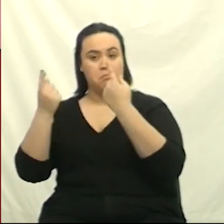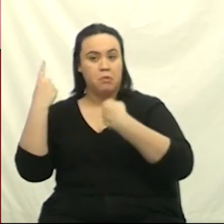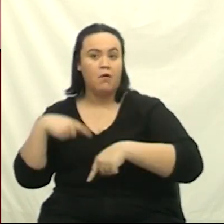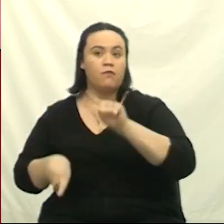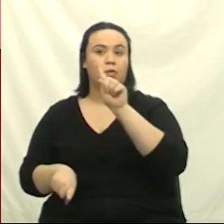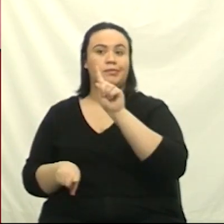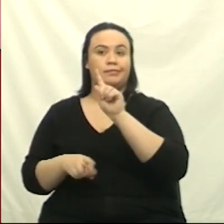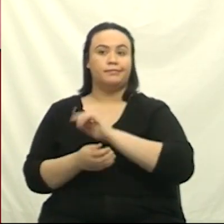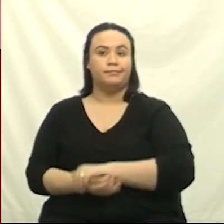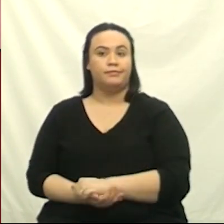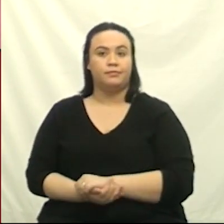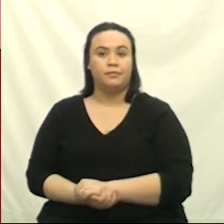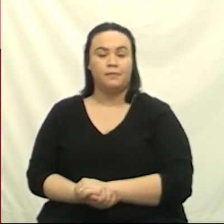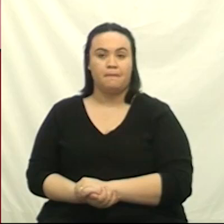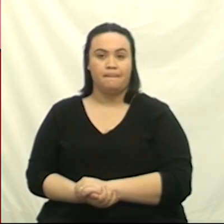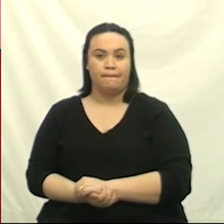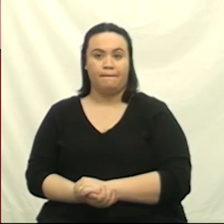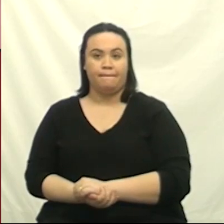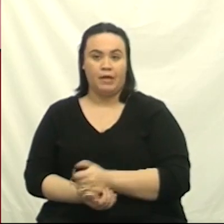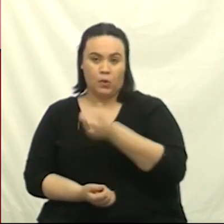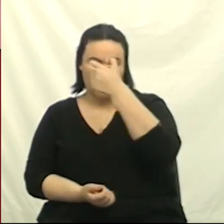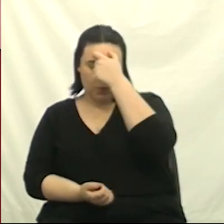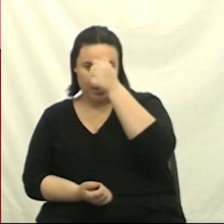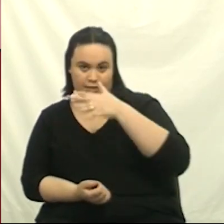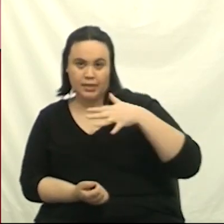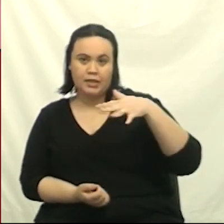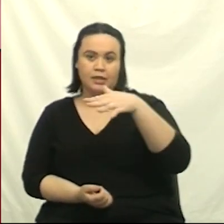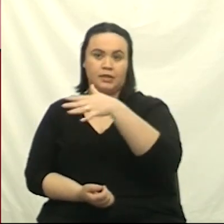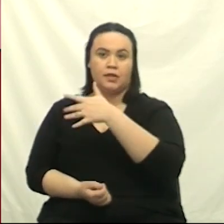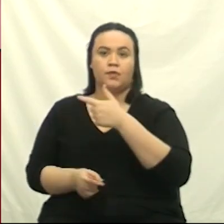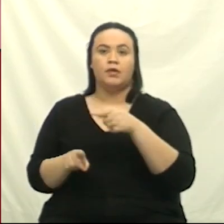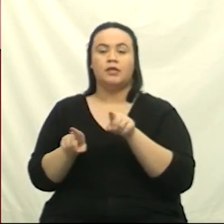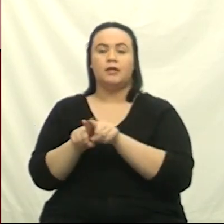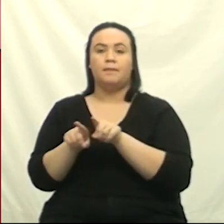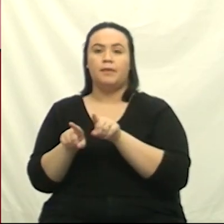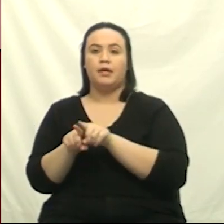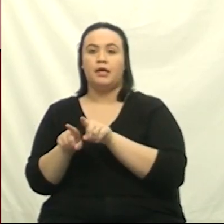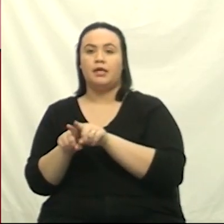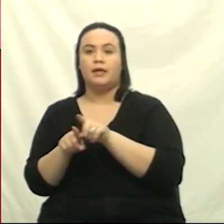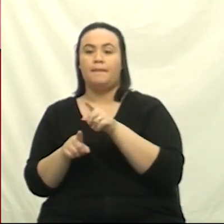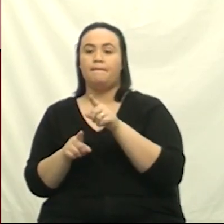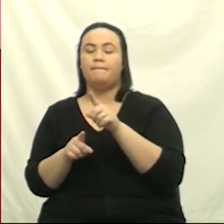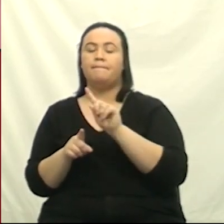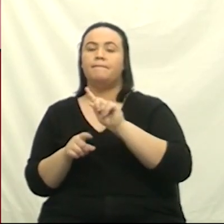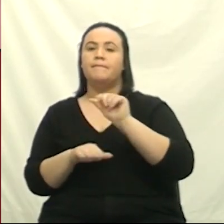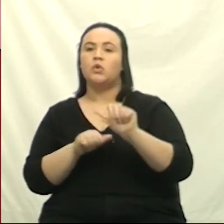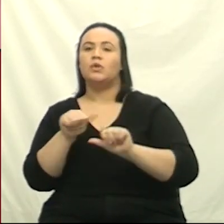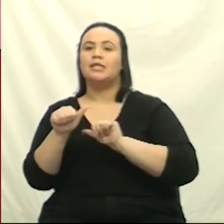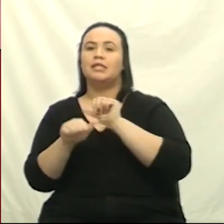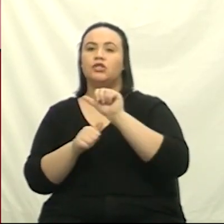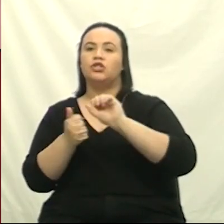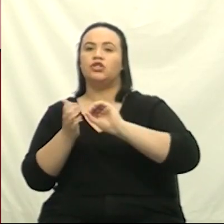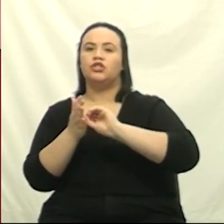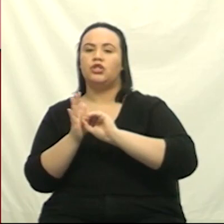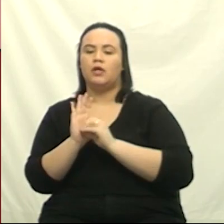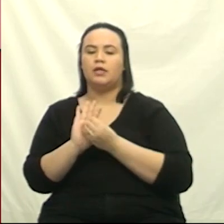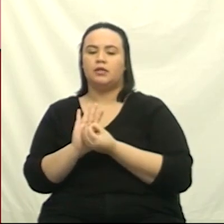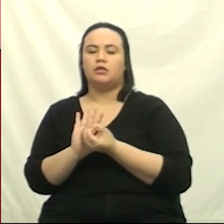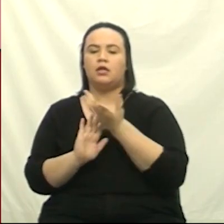aí da conscientização e da renovação energética que a gente precisa não só